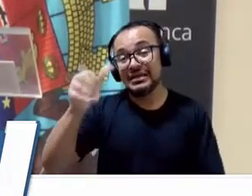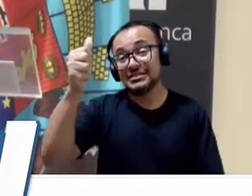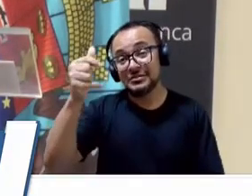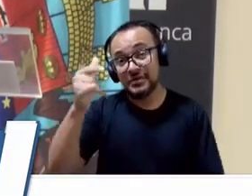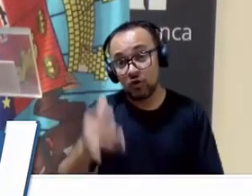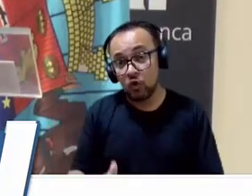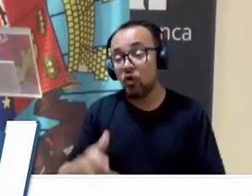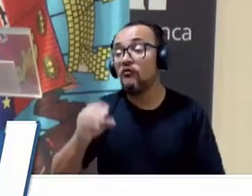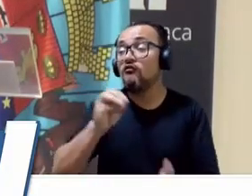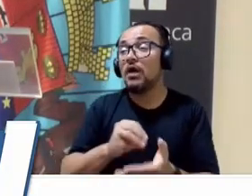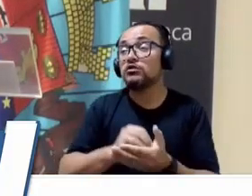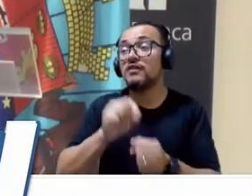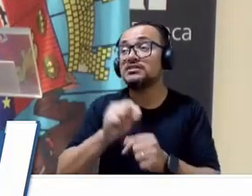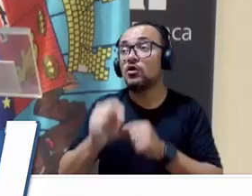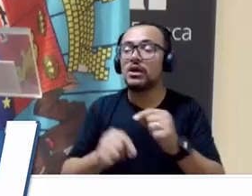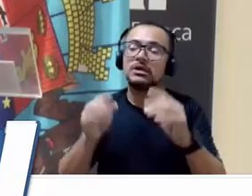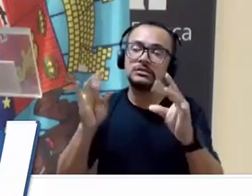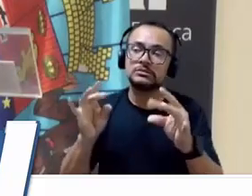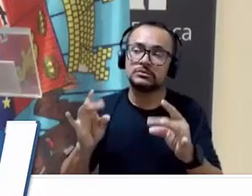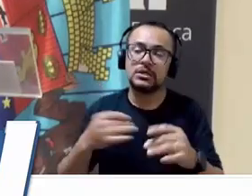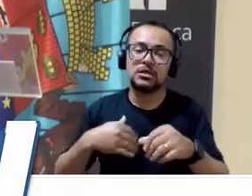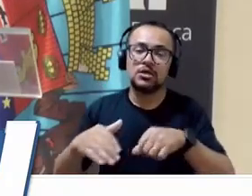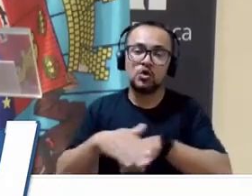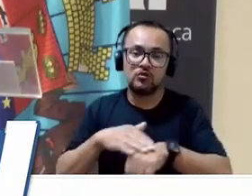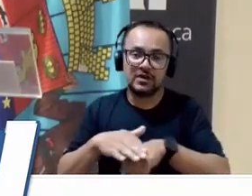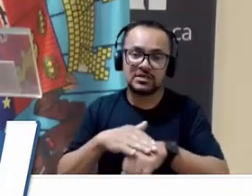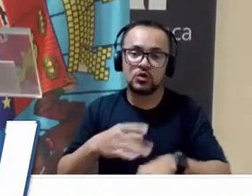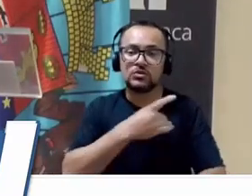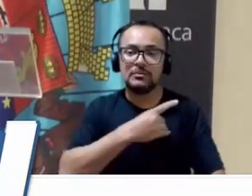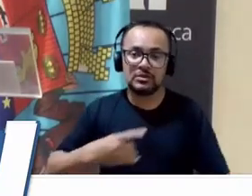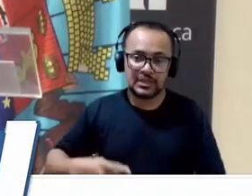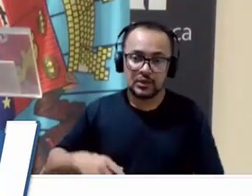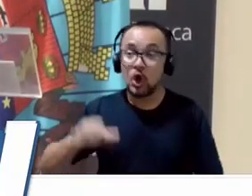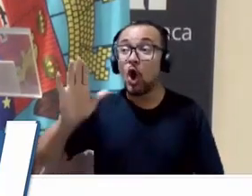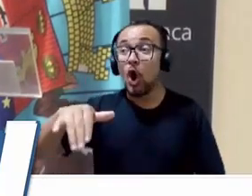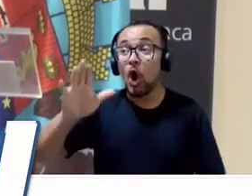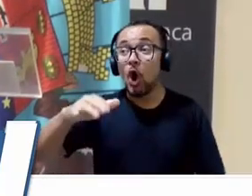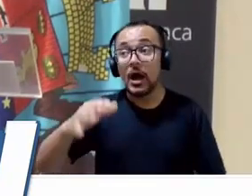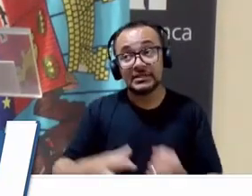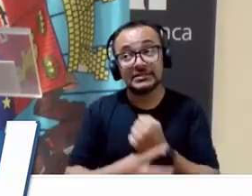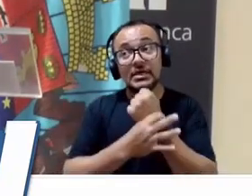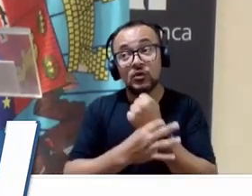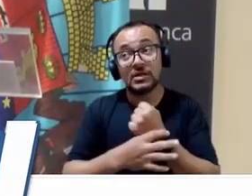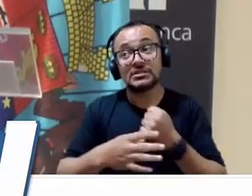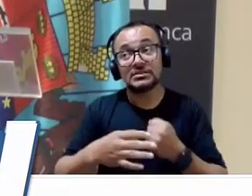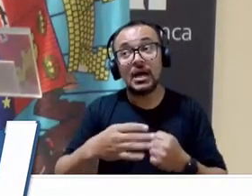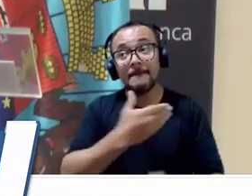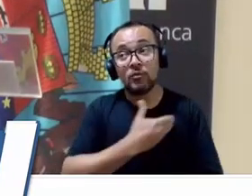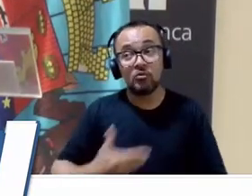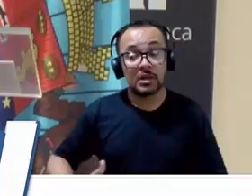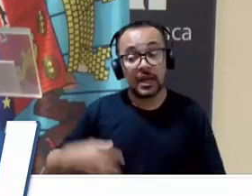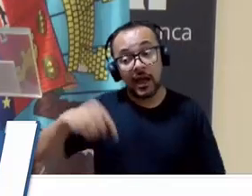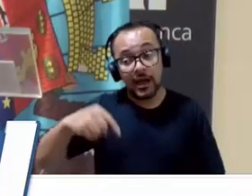com deputado também falei da importância da Segurança Pública aqui paraa nossa região e da Polícia Civil especificamente aqui